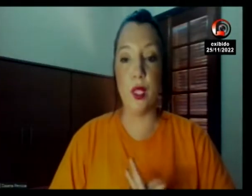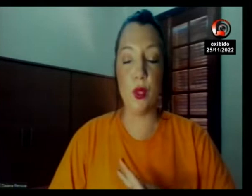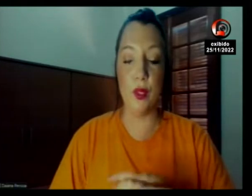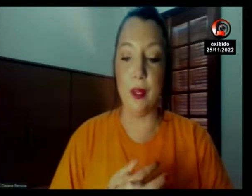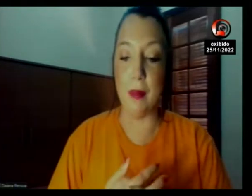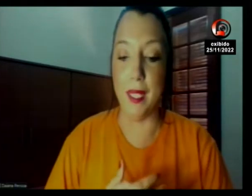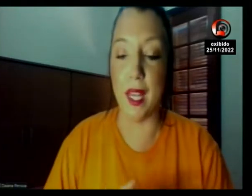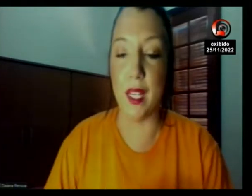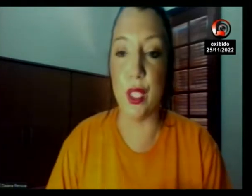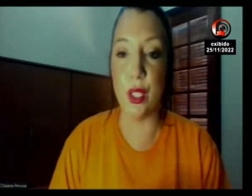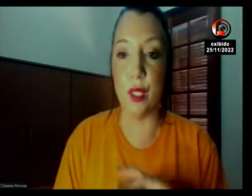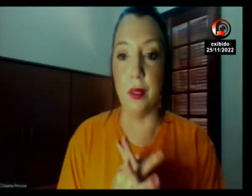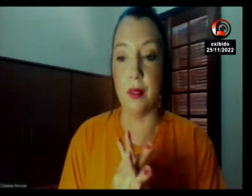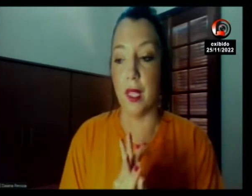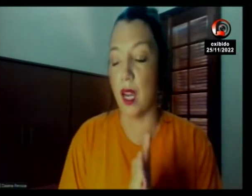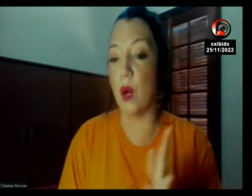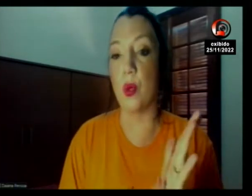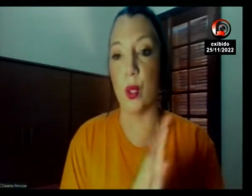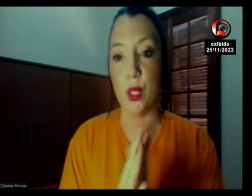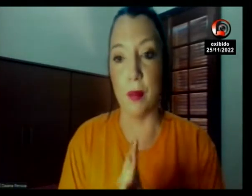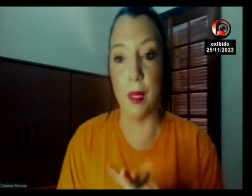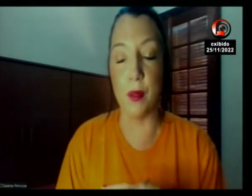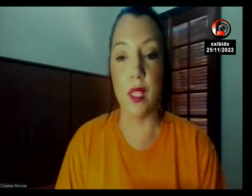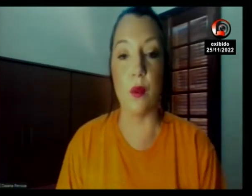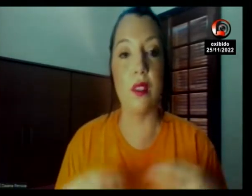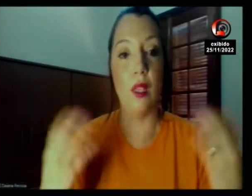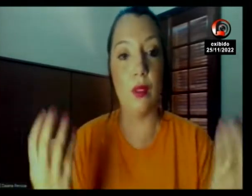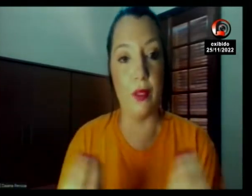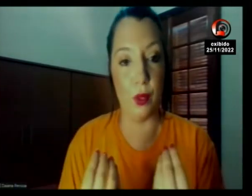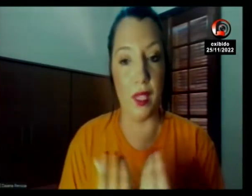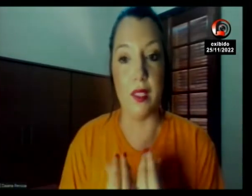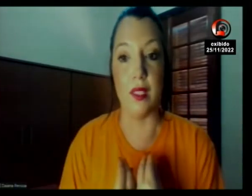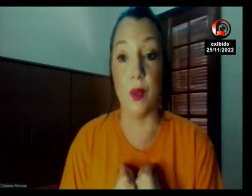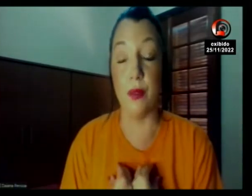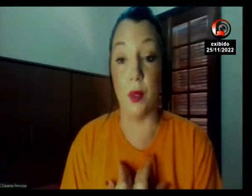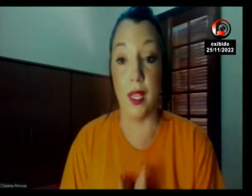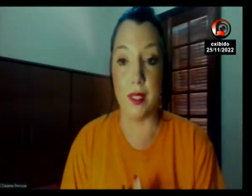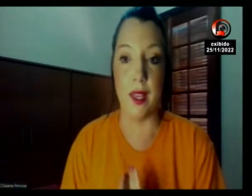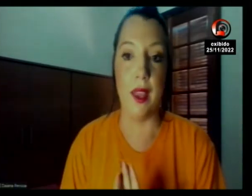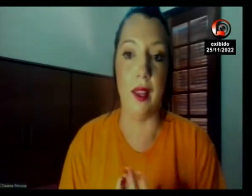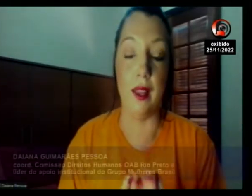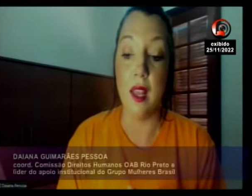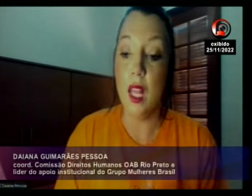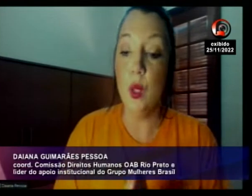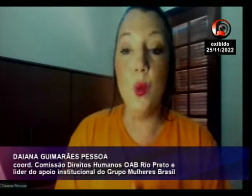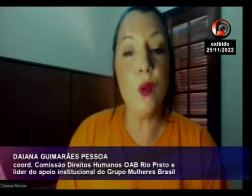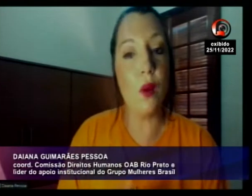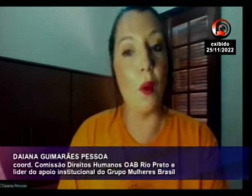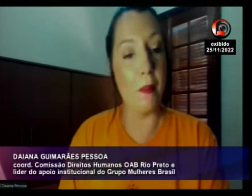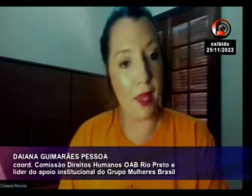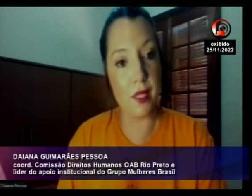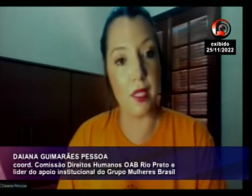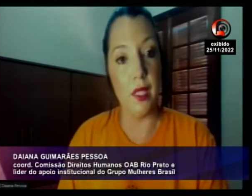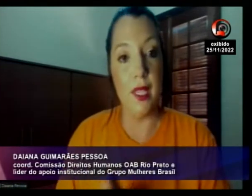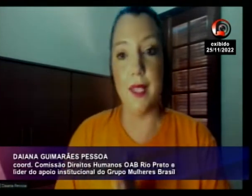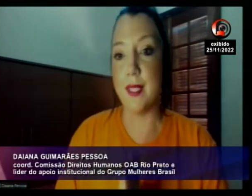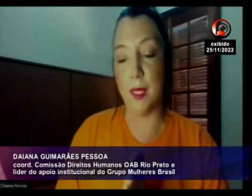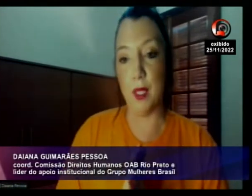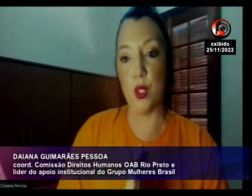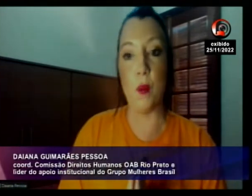âmbito doméstico e familiar, a gente tem algo que nós chamamos que é o ciclo da violência. Então, a violência, ela nunca